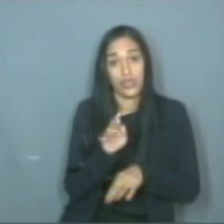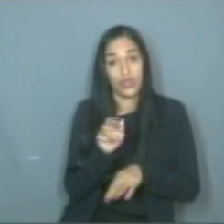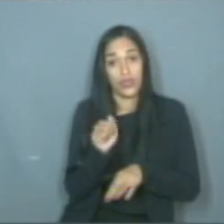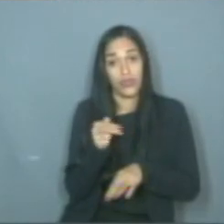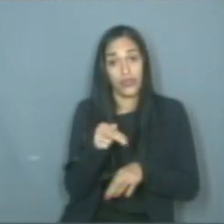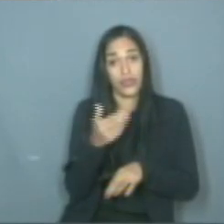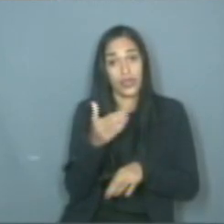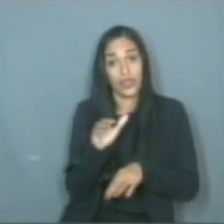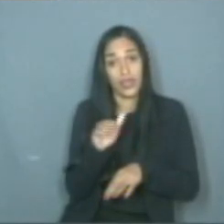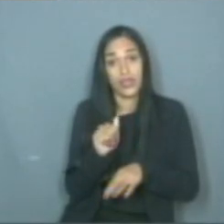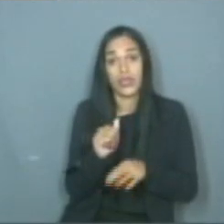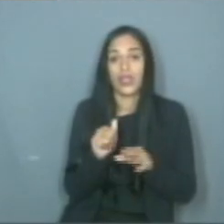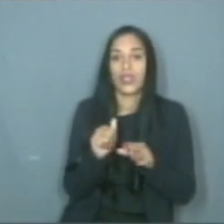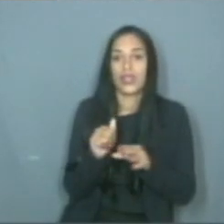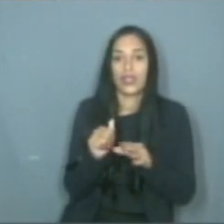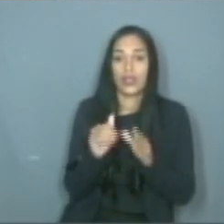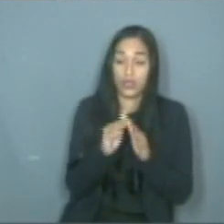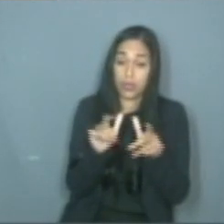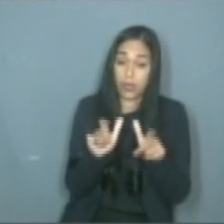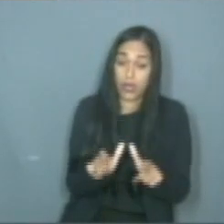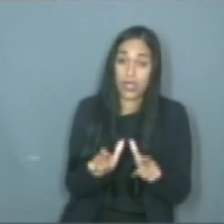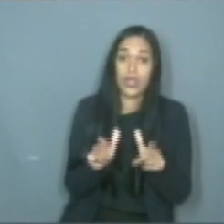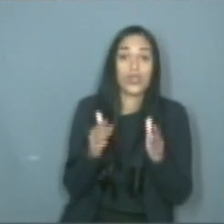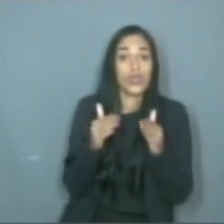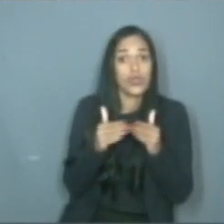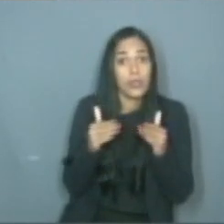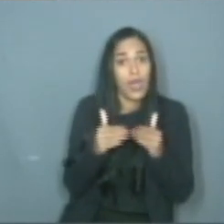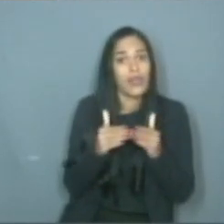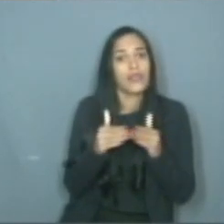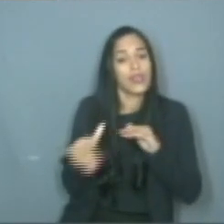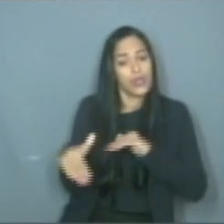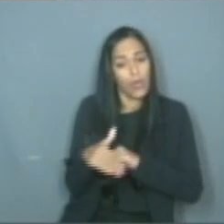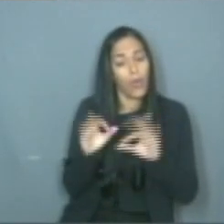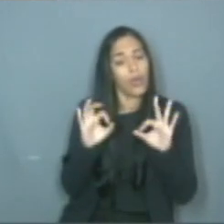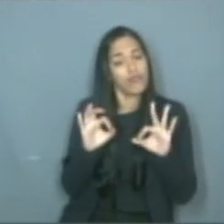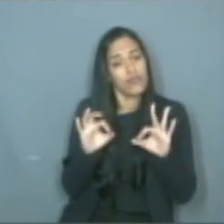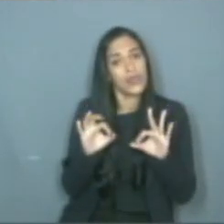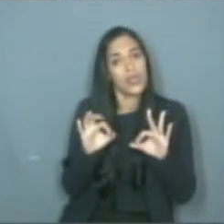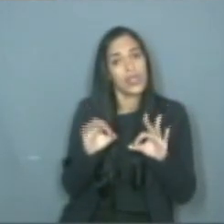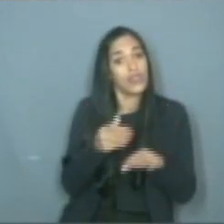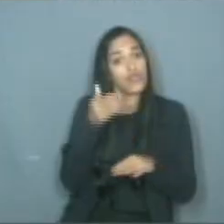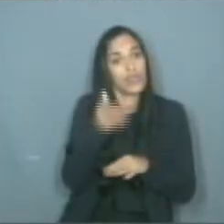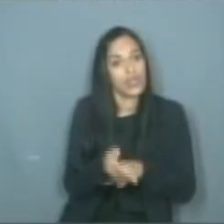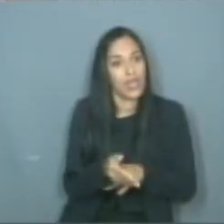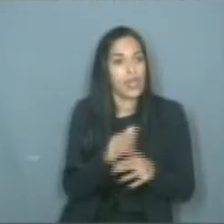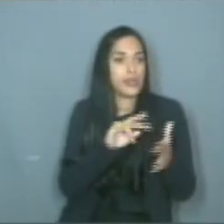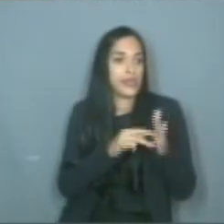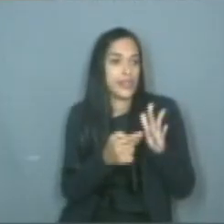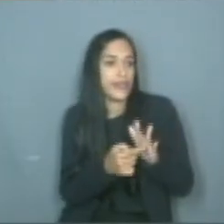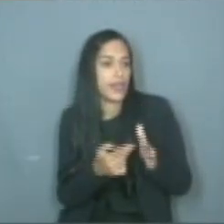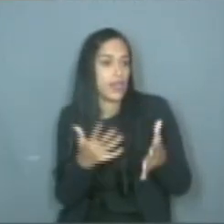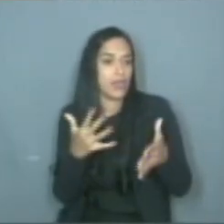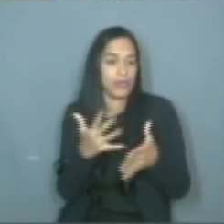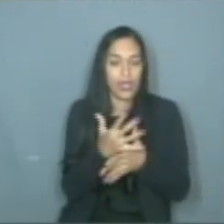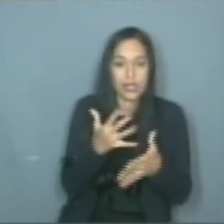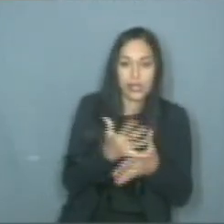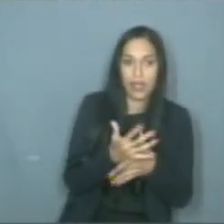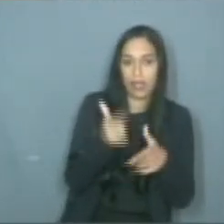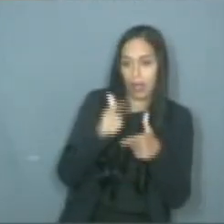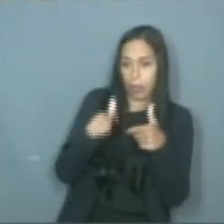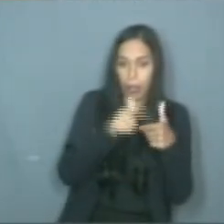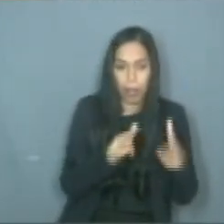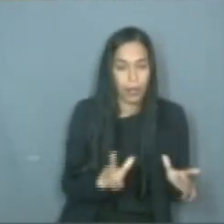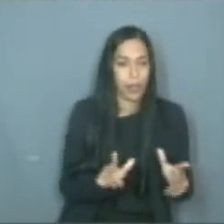Sancho, que os moradores pedem para que o programa Rua Tinindo chegue lá. Isso aqui não quer dizer que a cidade está o caos, que a cidade não